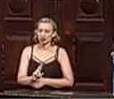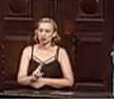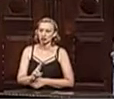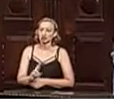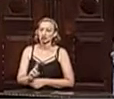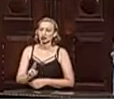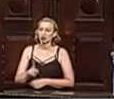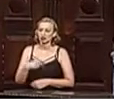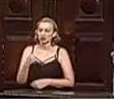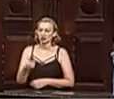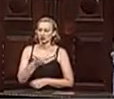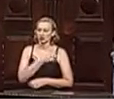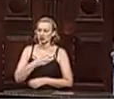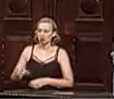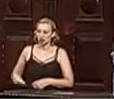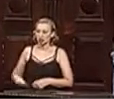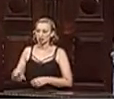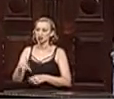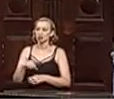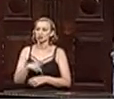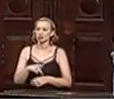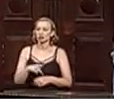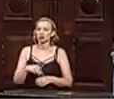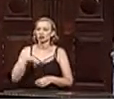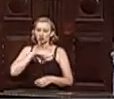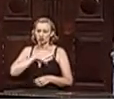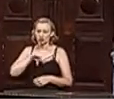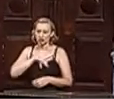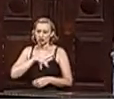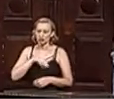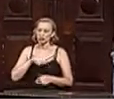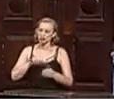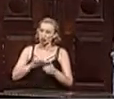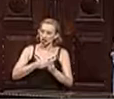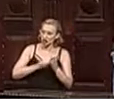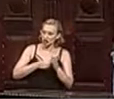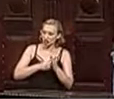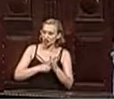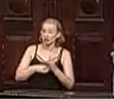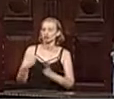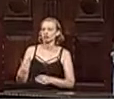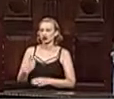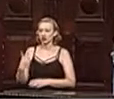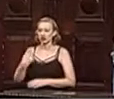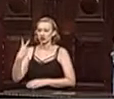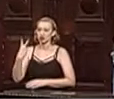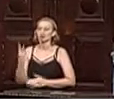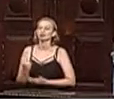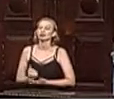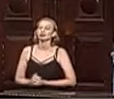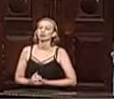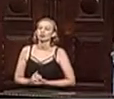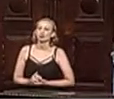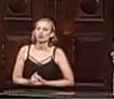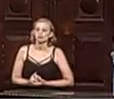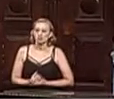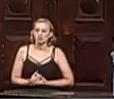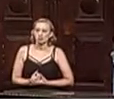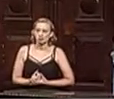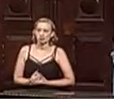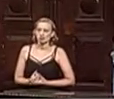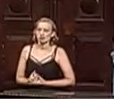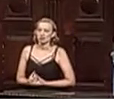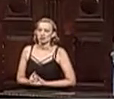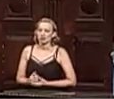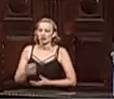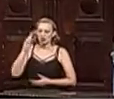na presidência do clube, e colocaram a chapa vitoriosa, a chapa de oposição, encabeçada por Júlio Brandt, Alexandre Campelo e Nelson